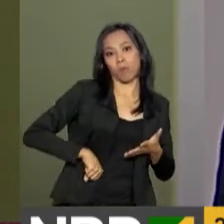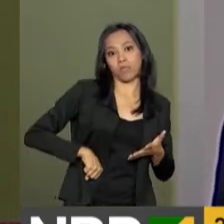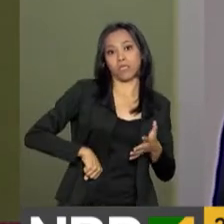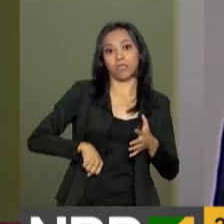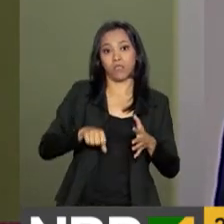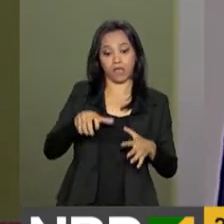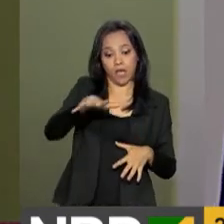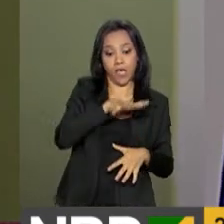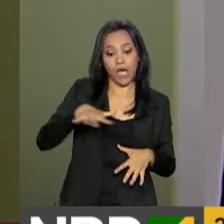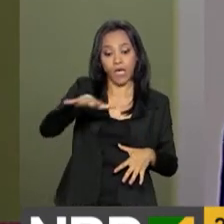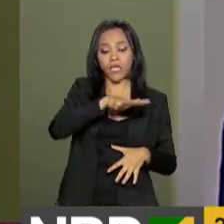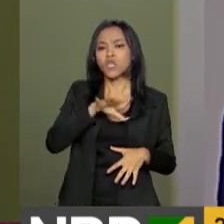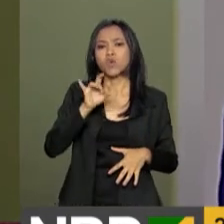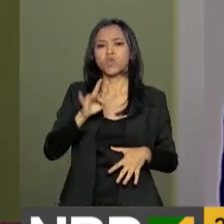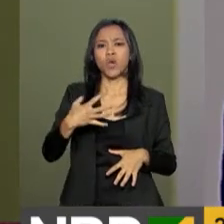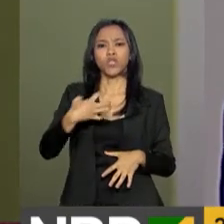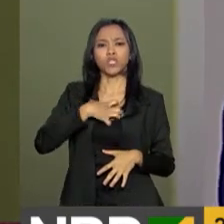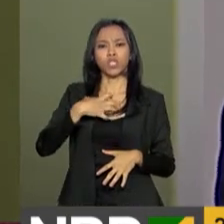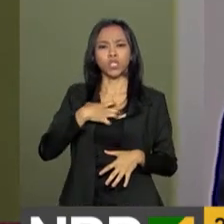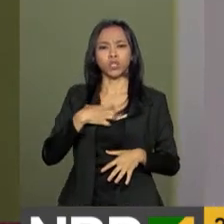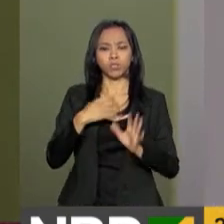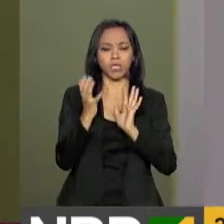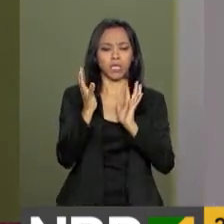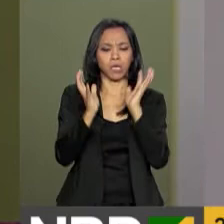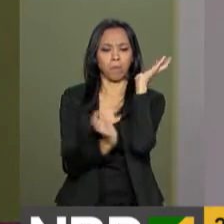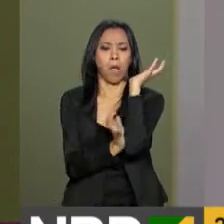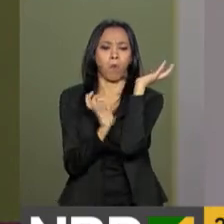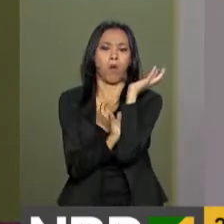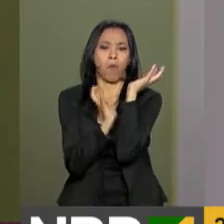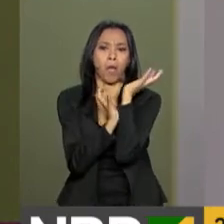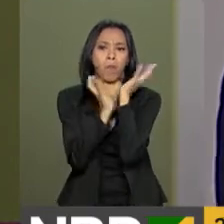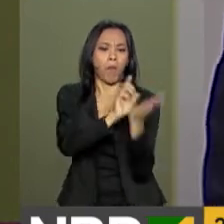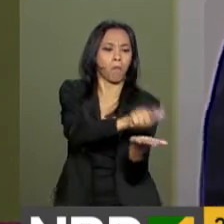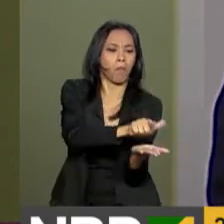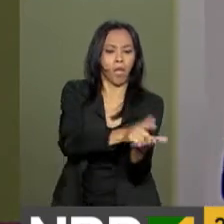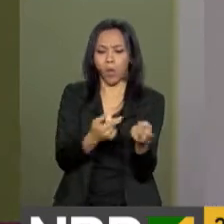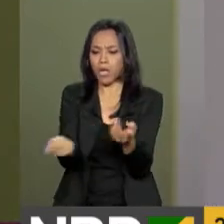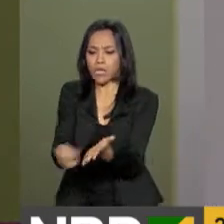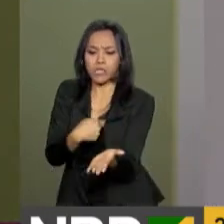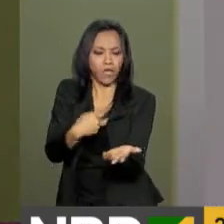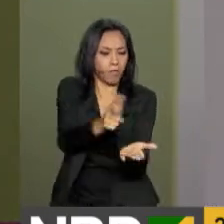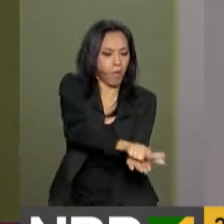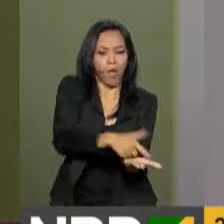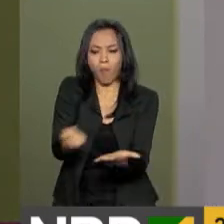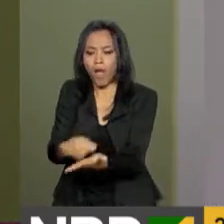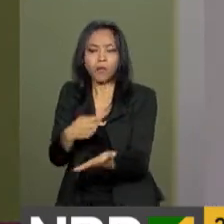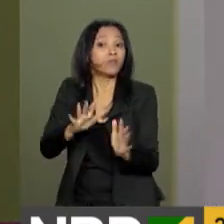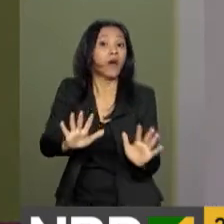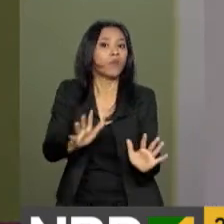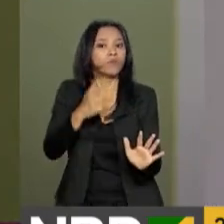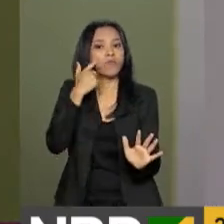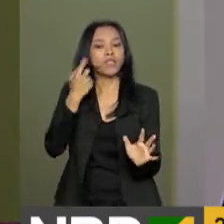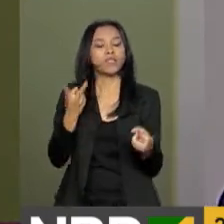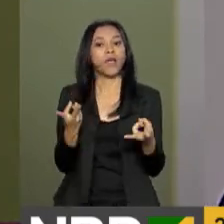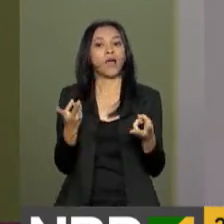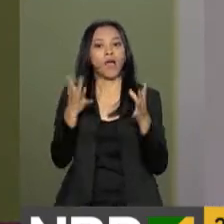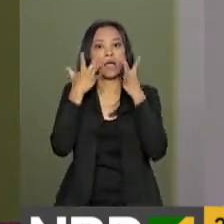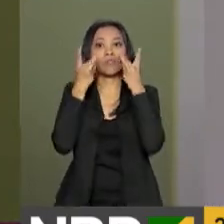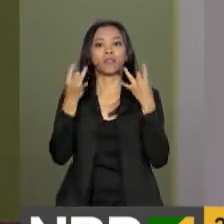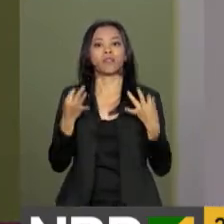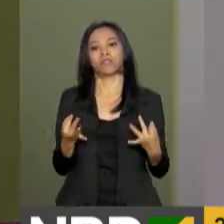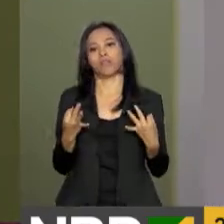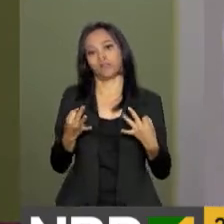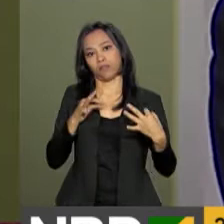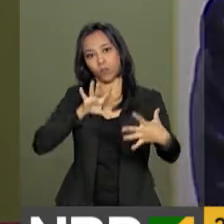se apenas a gestos burocráticos mas ao contrário deve tomar contato com a realidade do país e